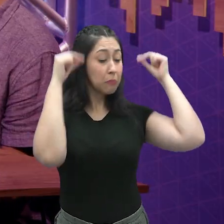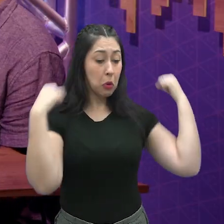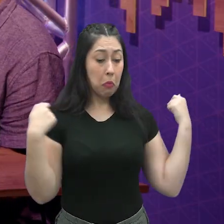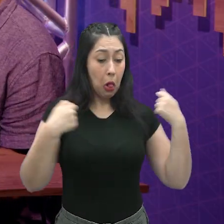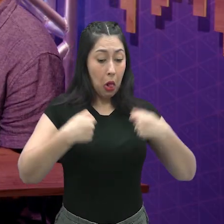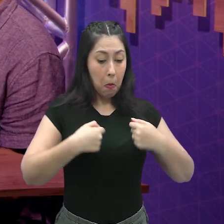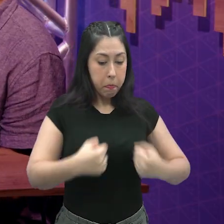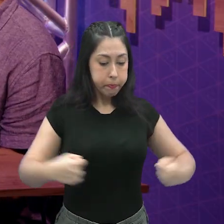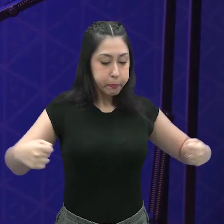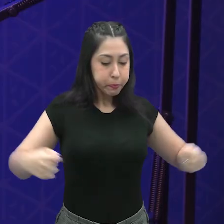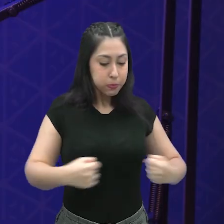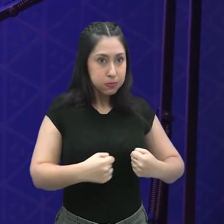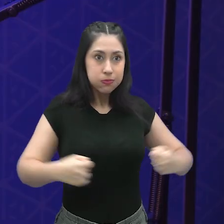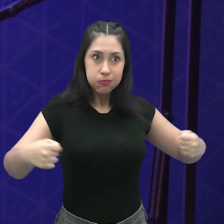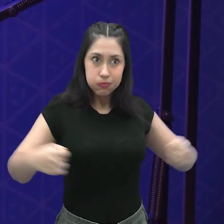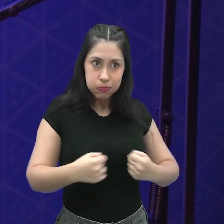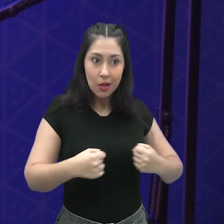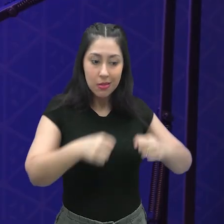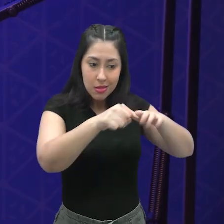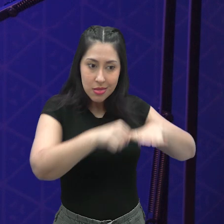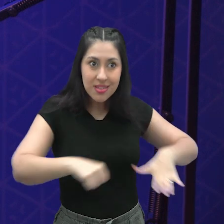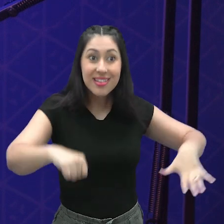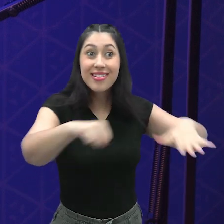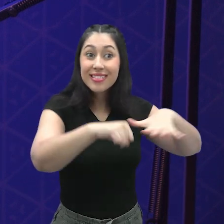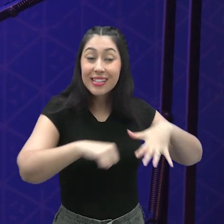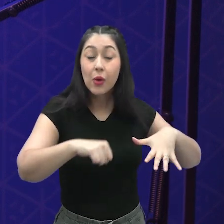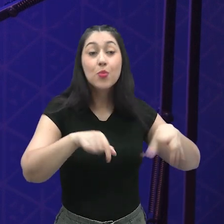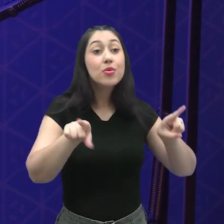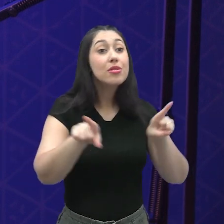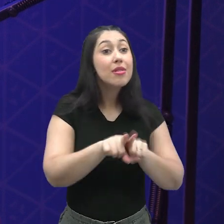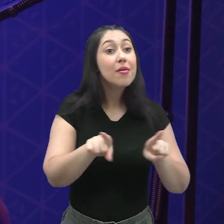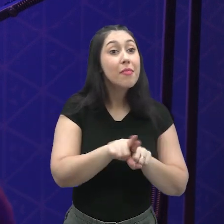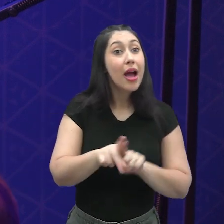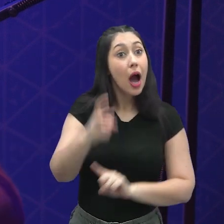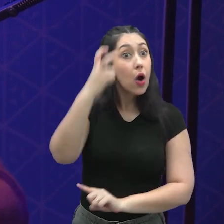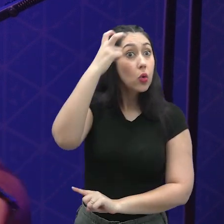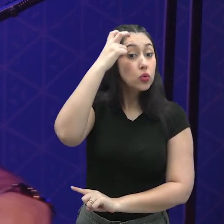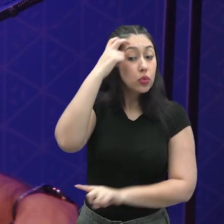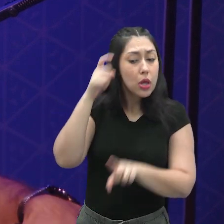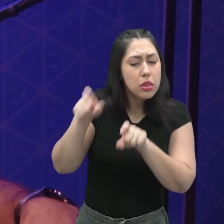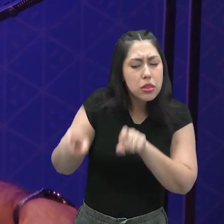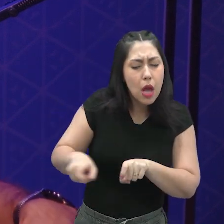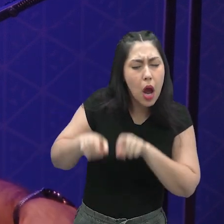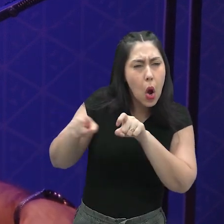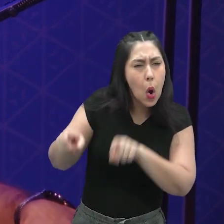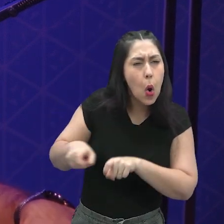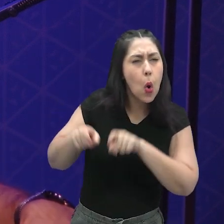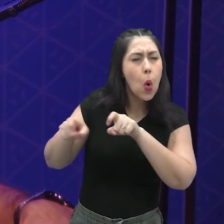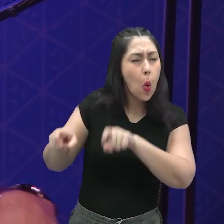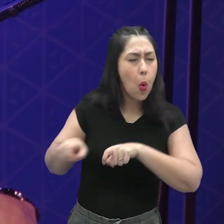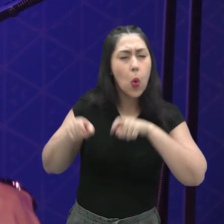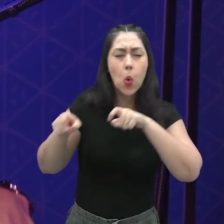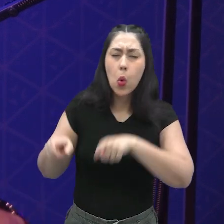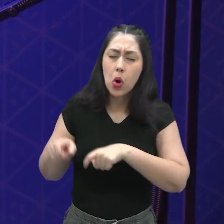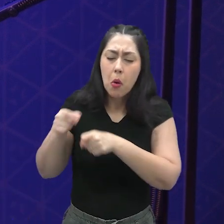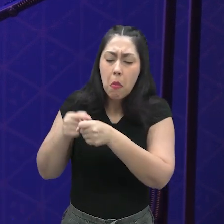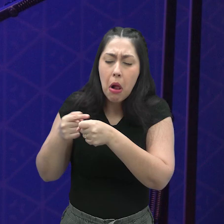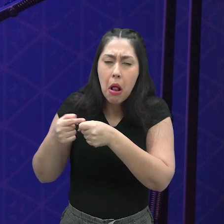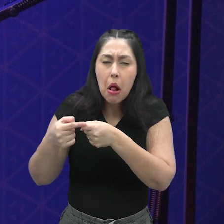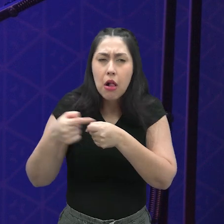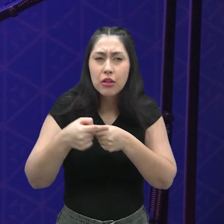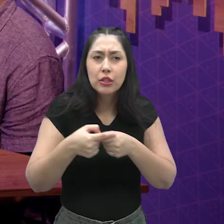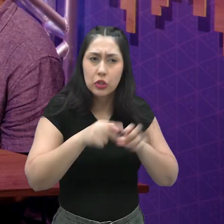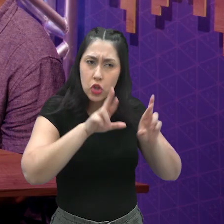aqueles trajes e tal, né? Isso é o sertão nordestino, e a gente também tem a cultura caipira, que não necessariamente está dentro